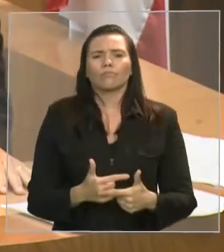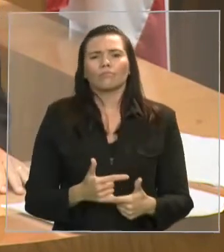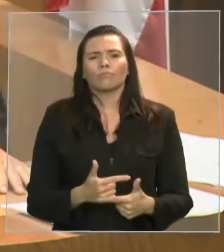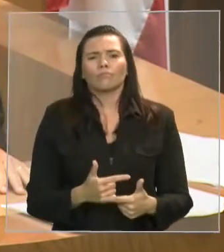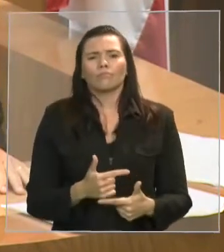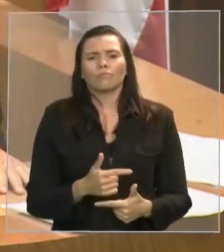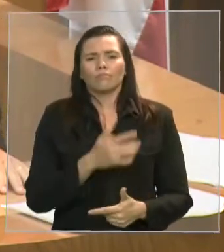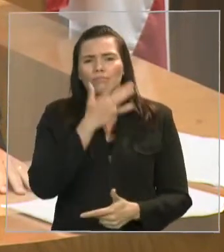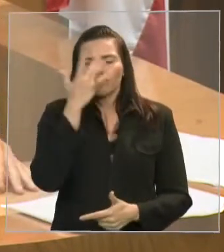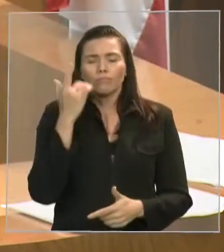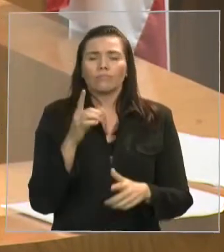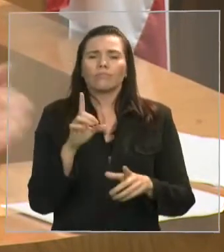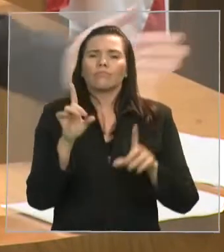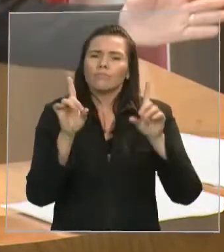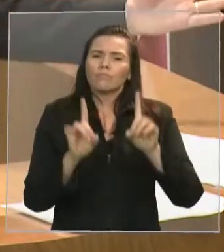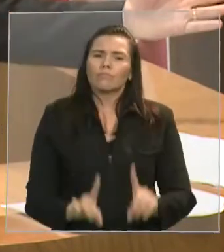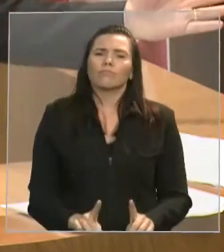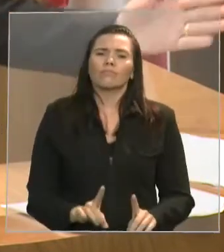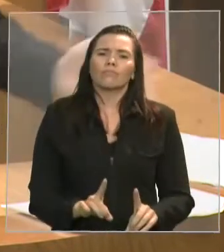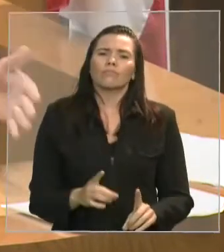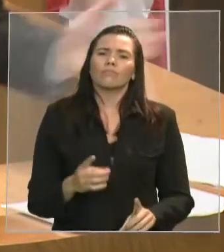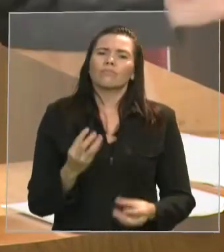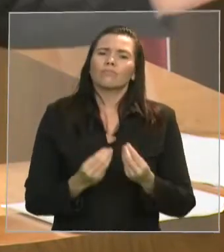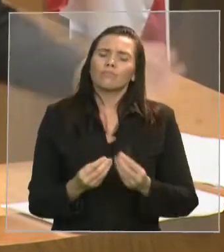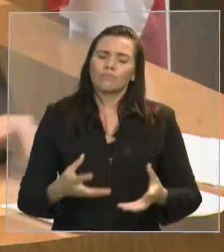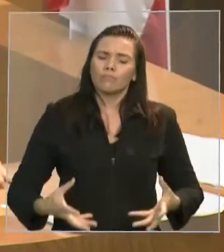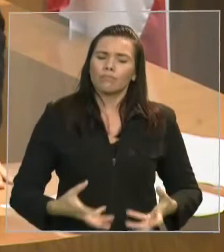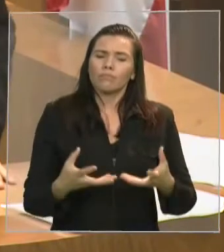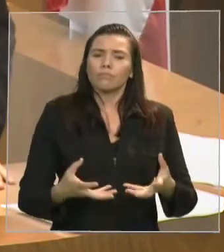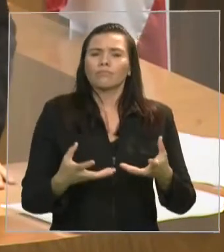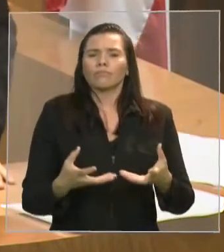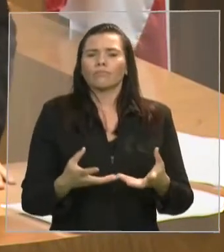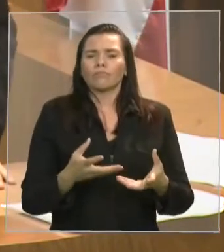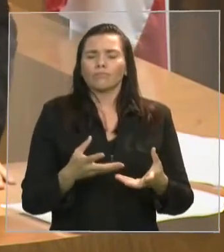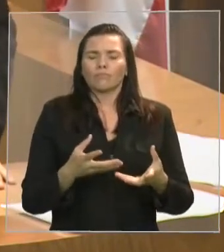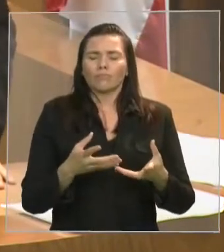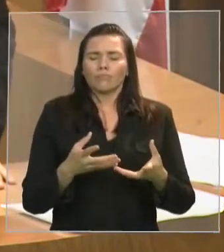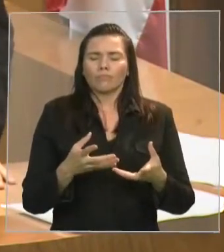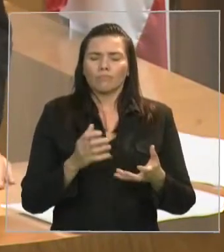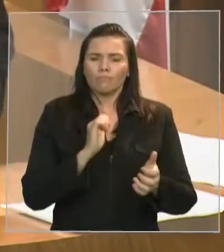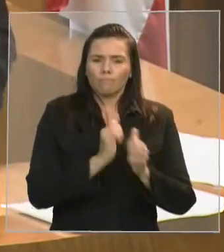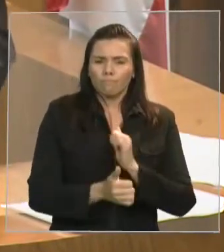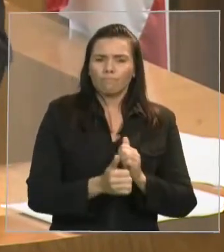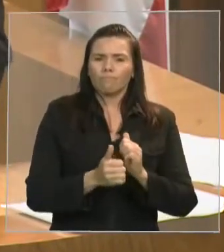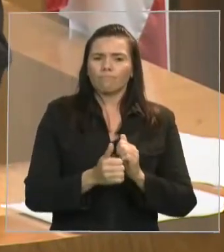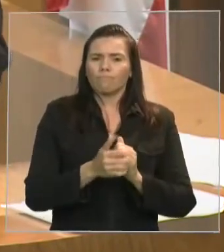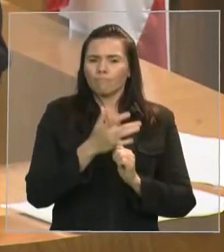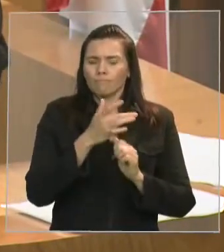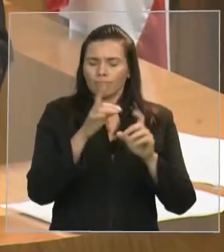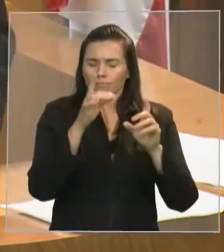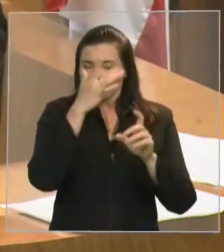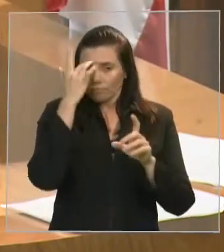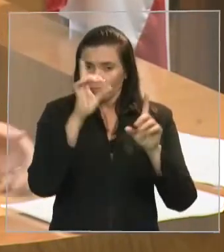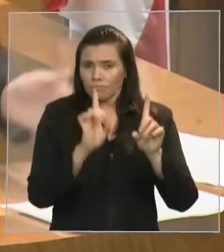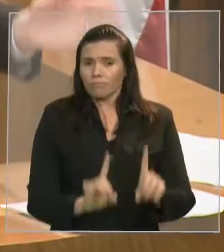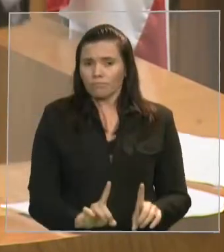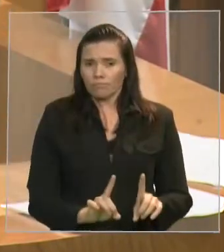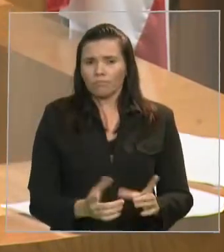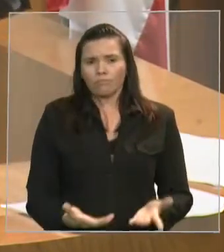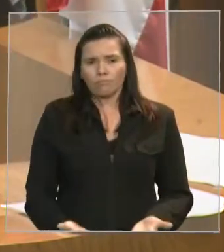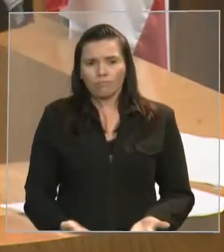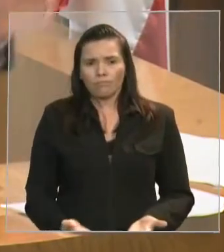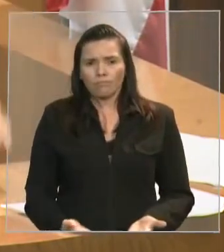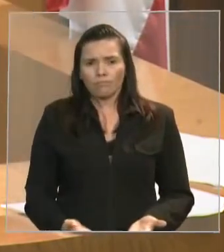Maranhão como incentivo? O governador do Estado simplesmente vem e os retira do Conselho Estadual de Esporte. E, senhores